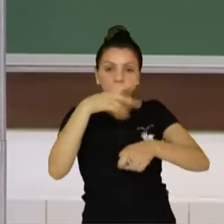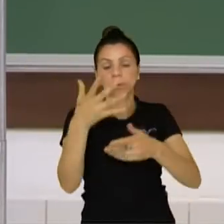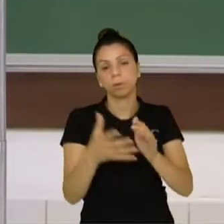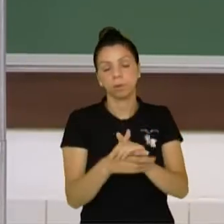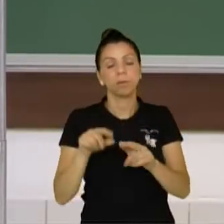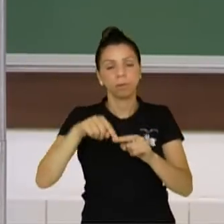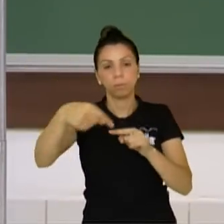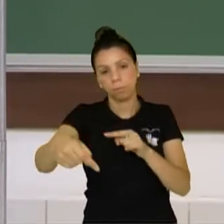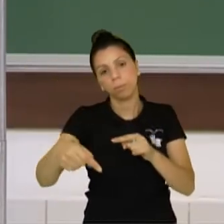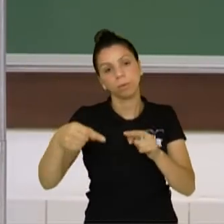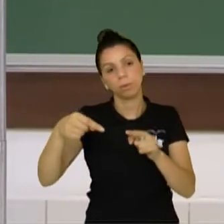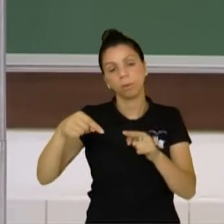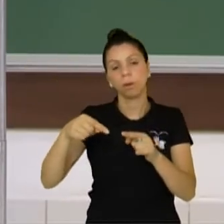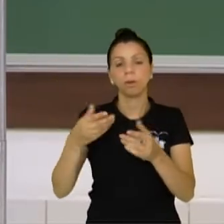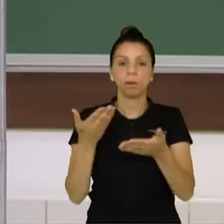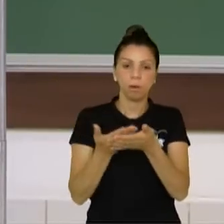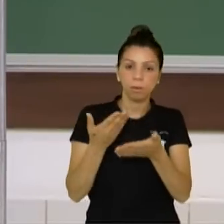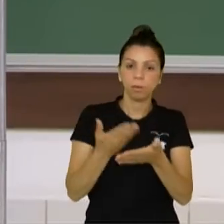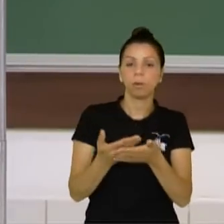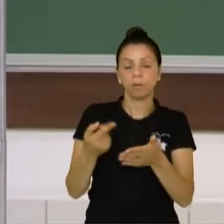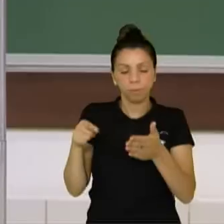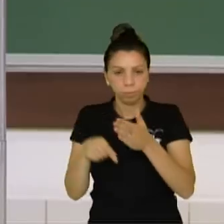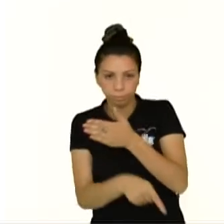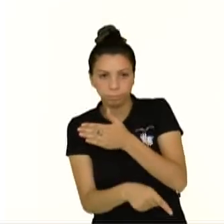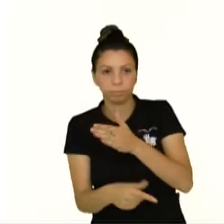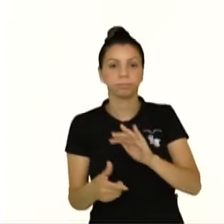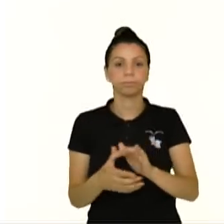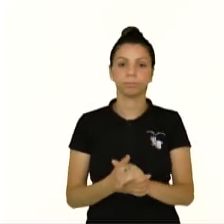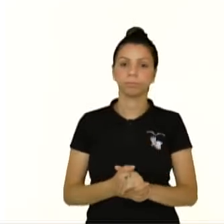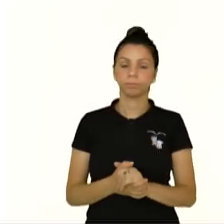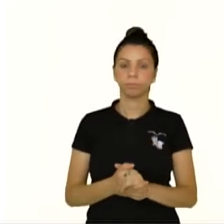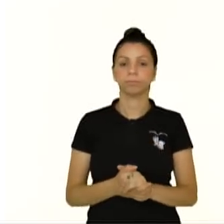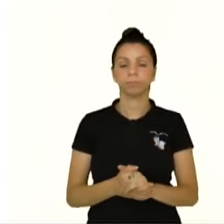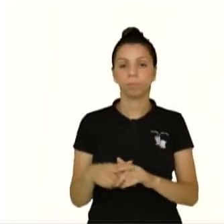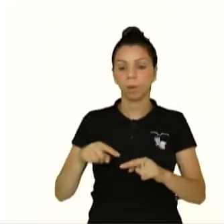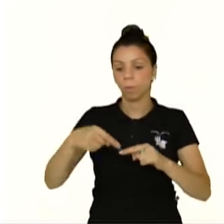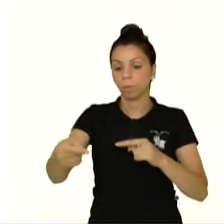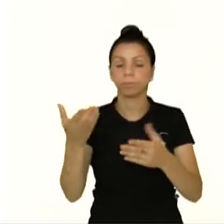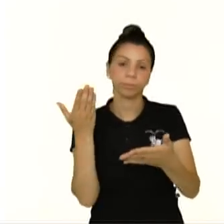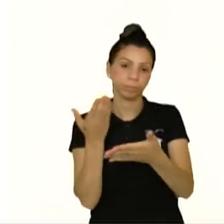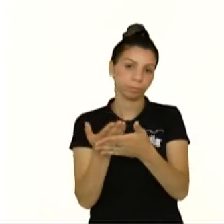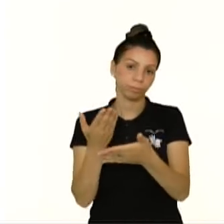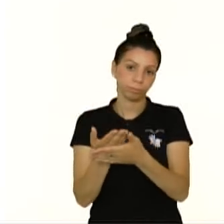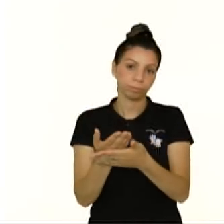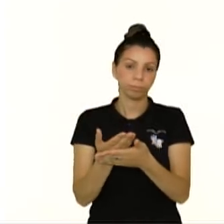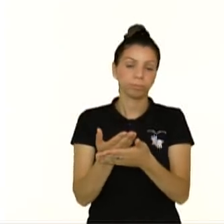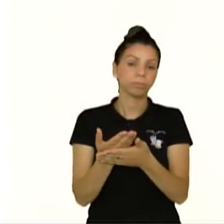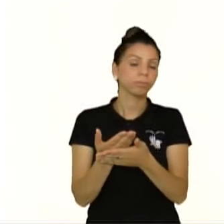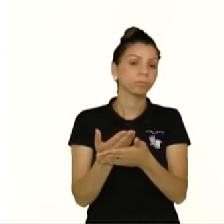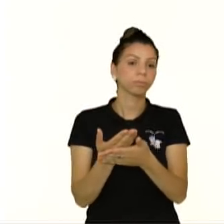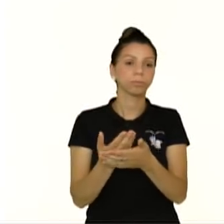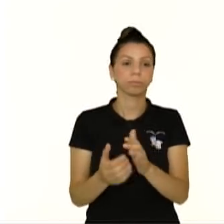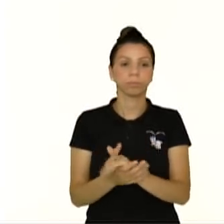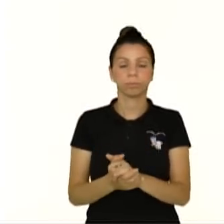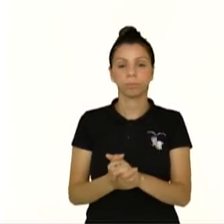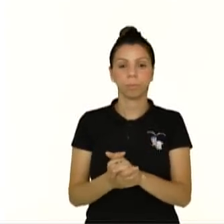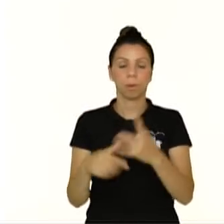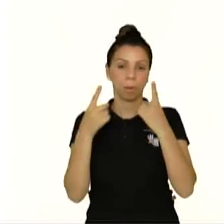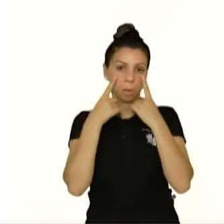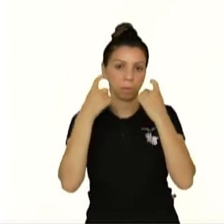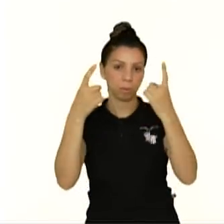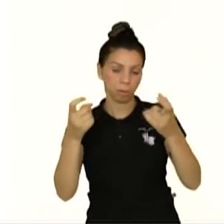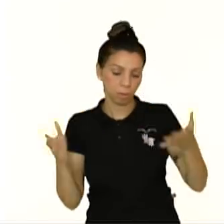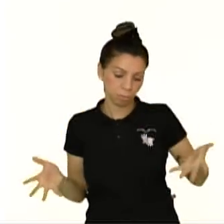vamos aprofundar na próxima aula. Olha só, na próxima aula nós vamos estudar o quê? Os interesses